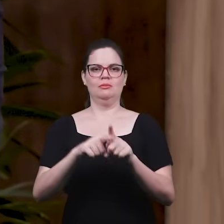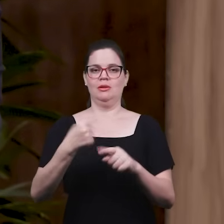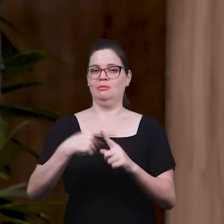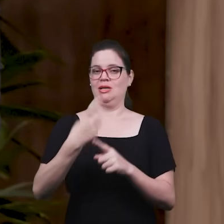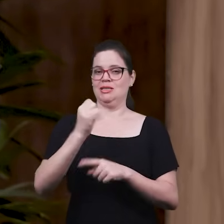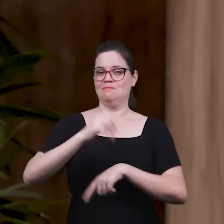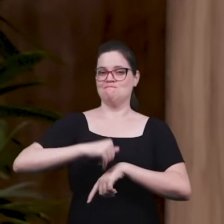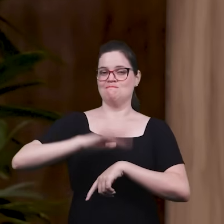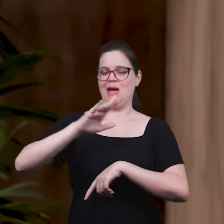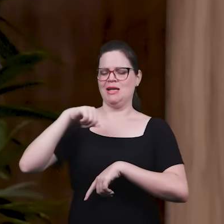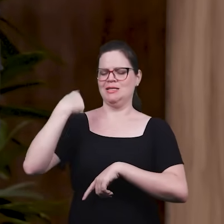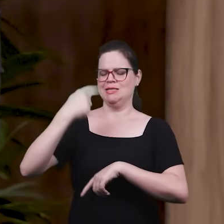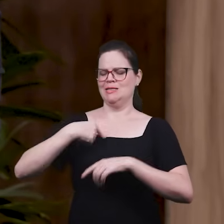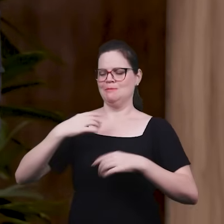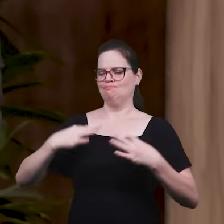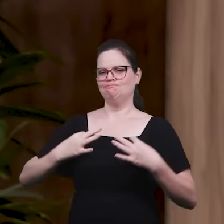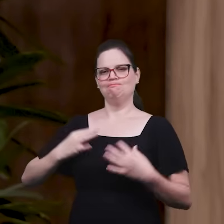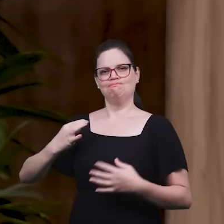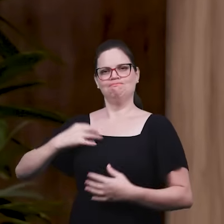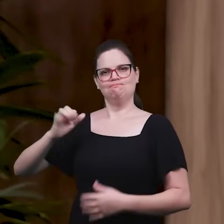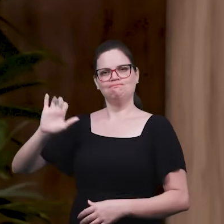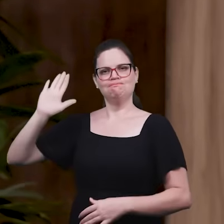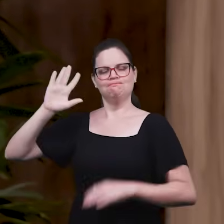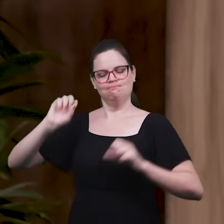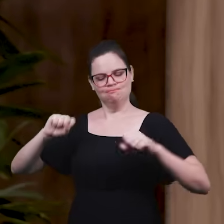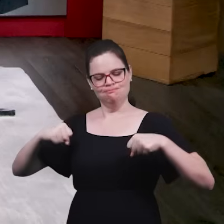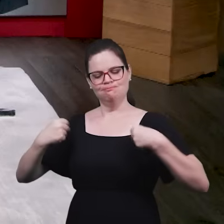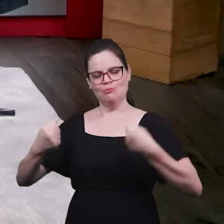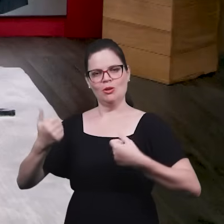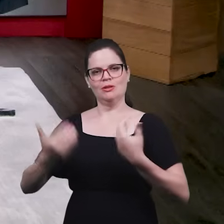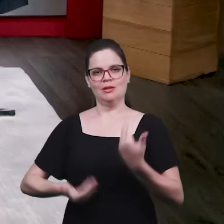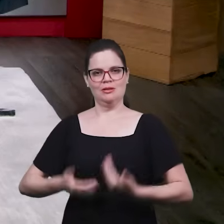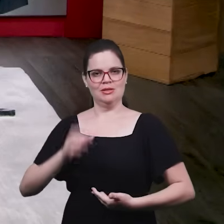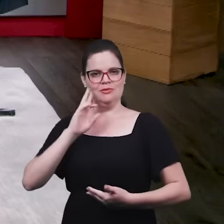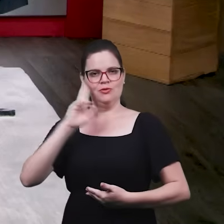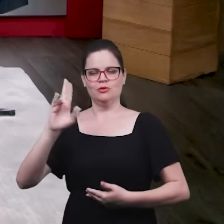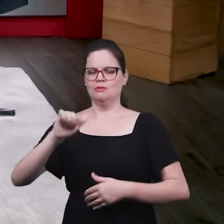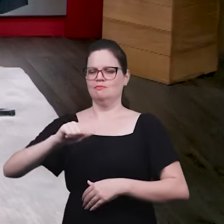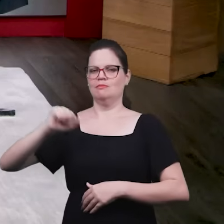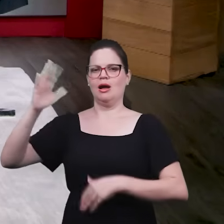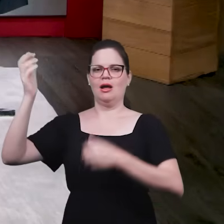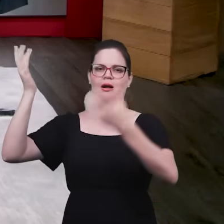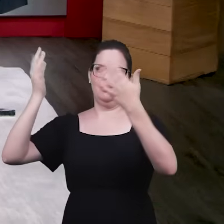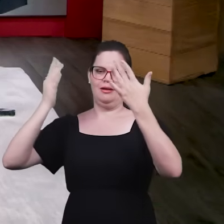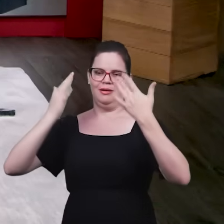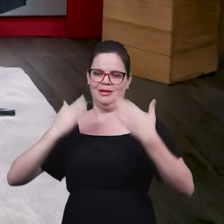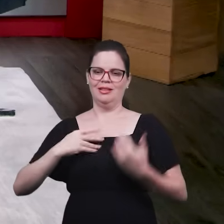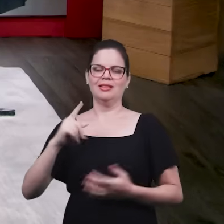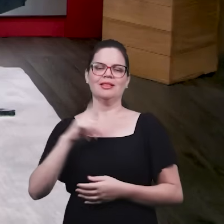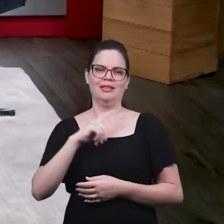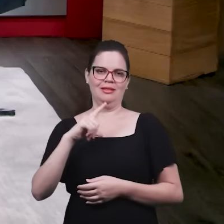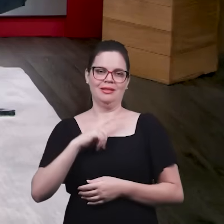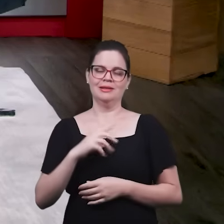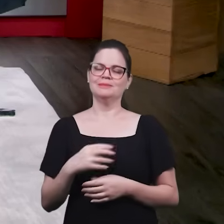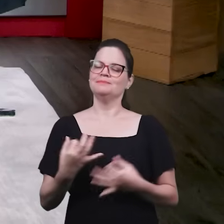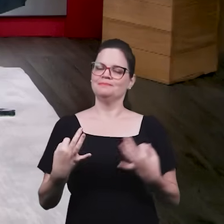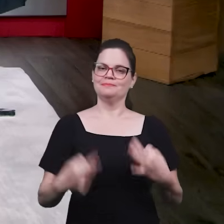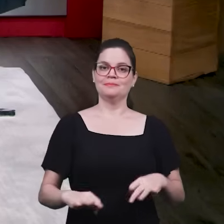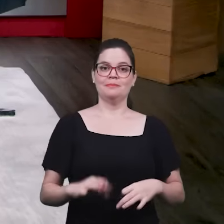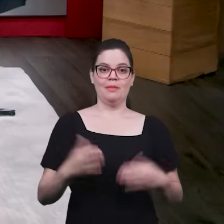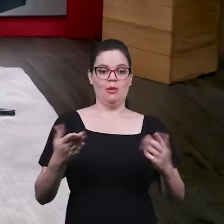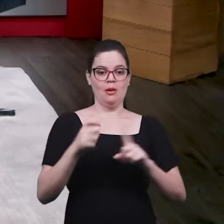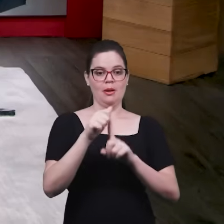Senhor, mais nós somos abençoados. Glória a Deus. É isso mesmo. Nós viemos de um mês da